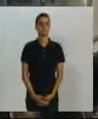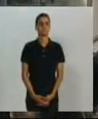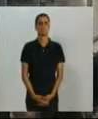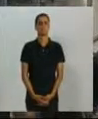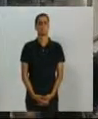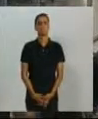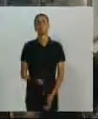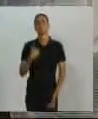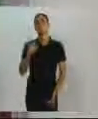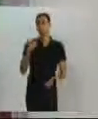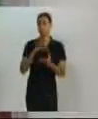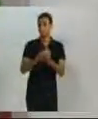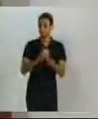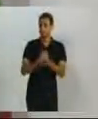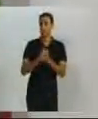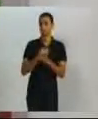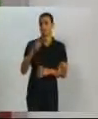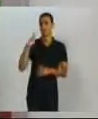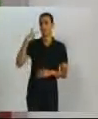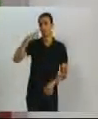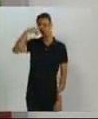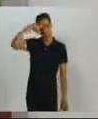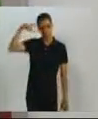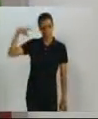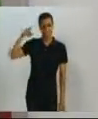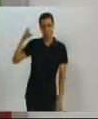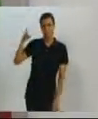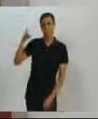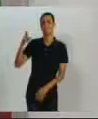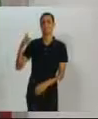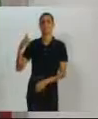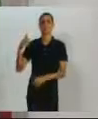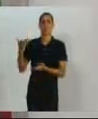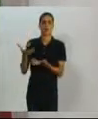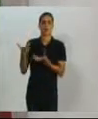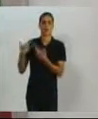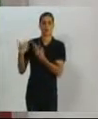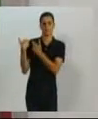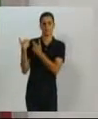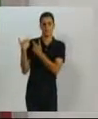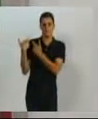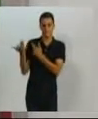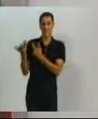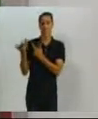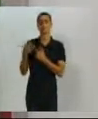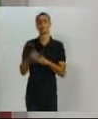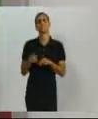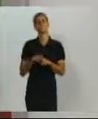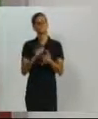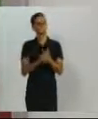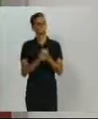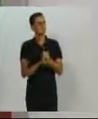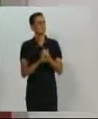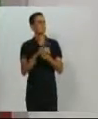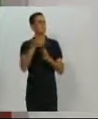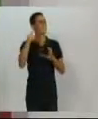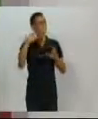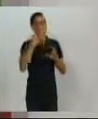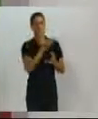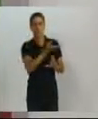Quero saudá-lo, vereador Marcos da Rosa, que ora preside essa sessão, em seu nome, saudar todos os colegas vereadores, saudar quem nos